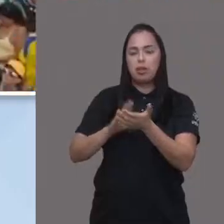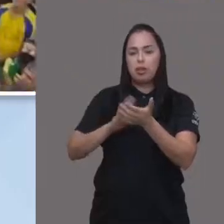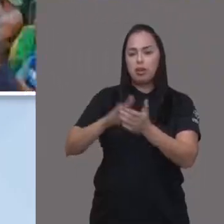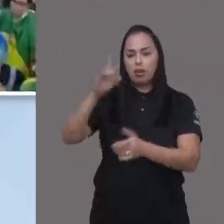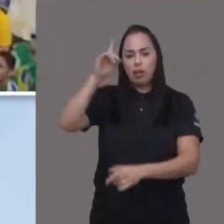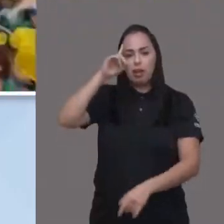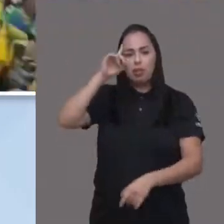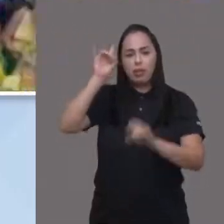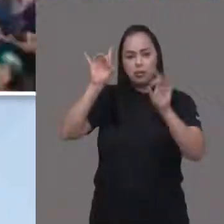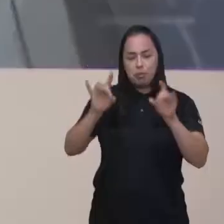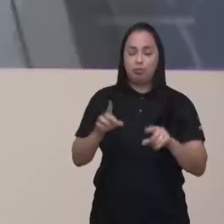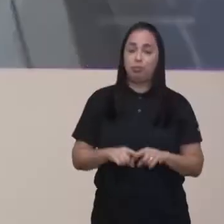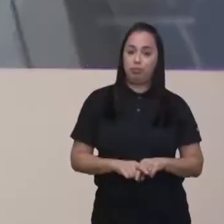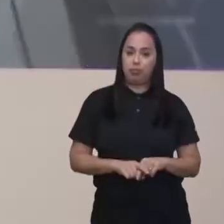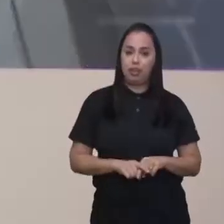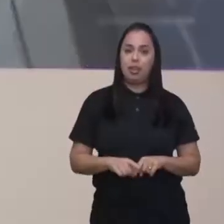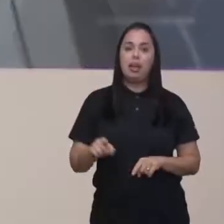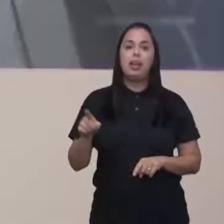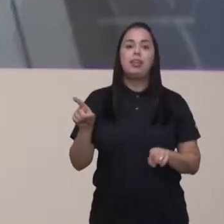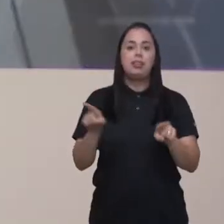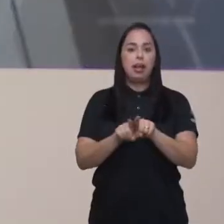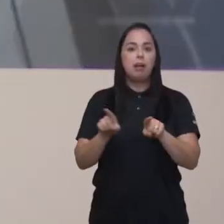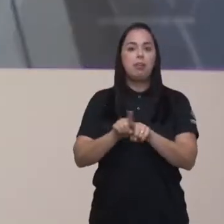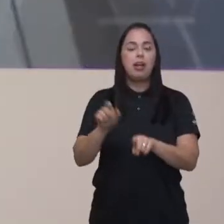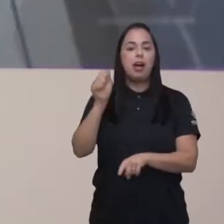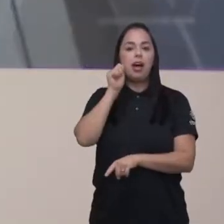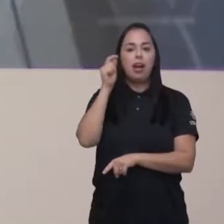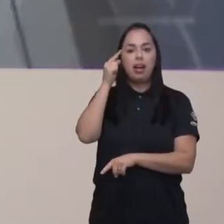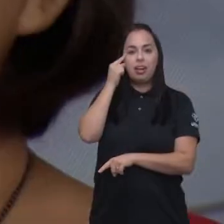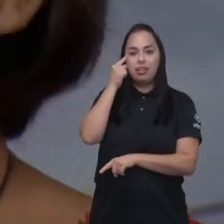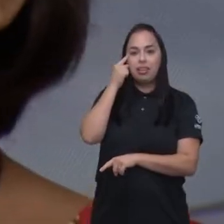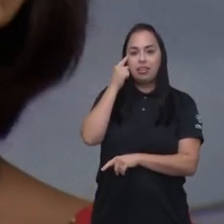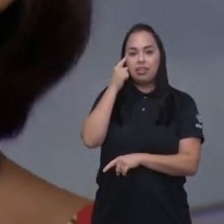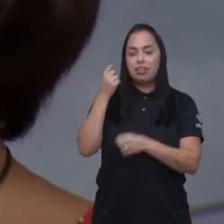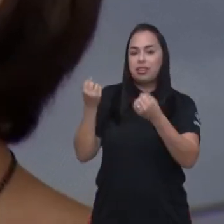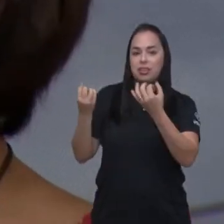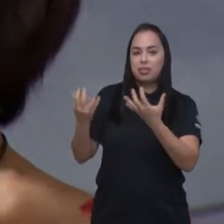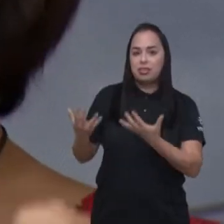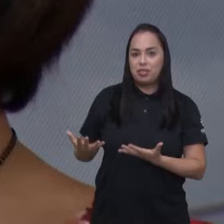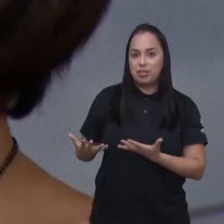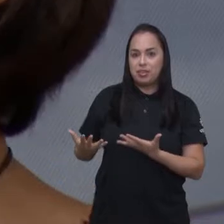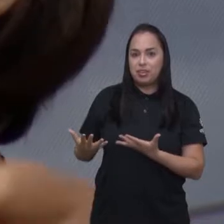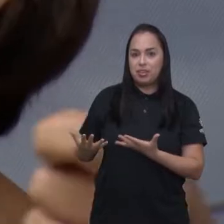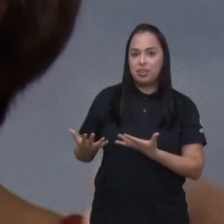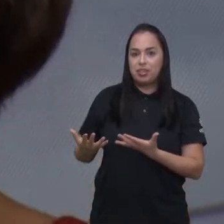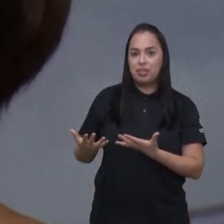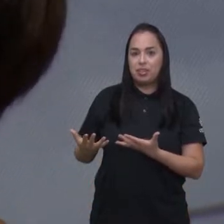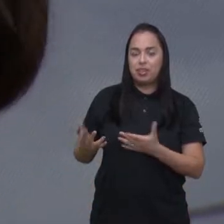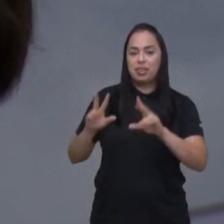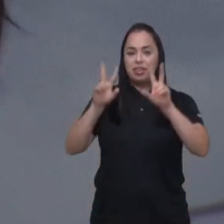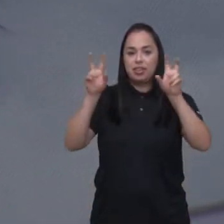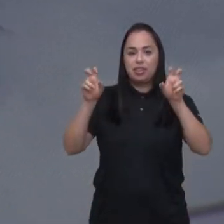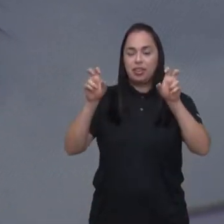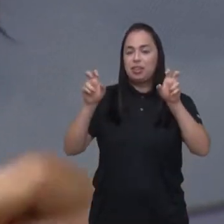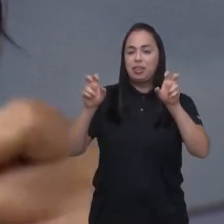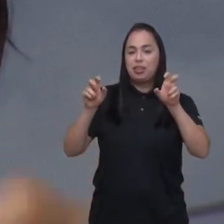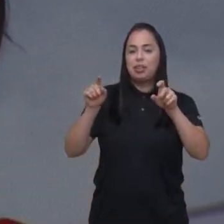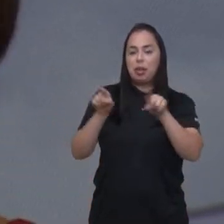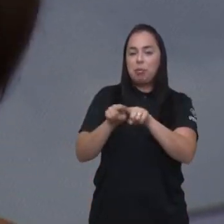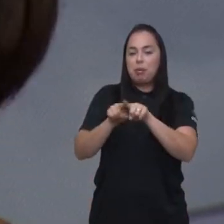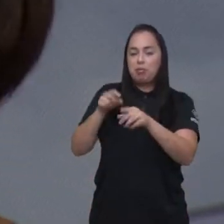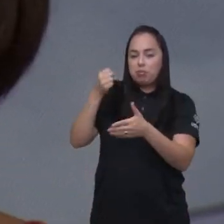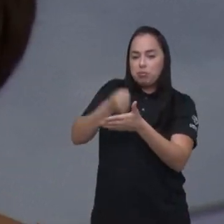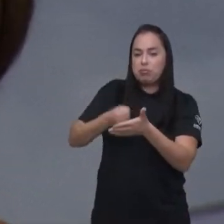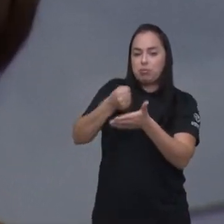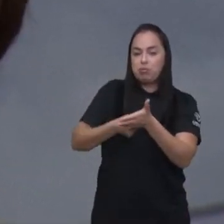comemoração à data no país também comentando sobre o Dia do Trabalhador a vereadora Amélia Naomi aproveitou o tema para apontar a importância